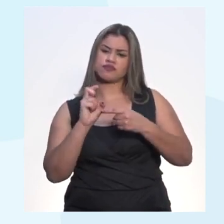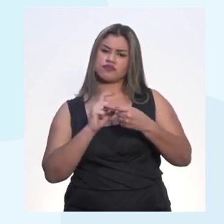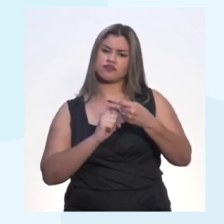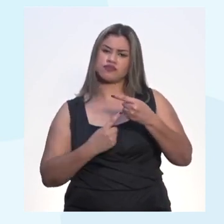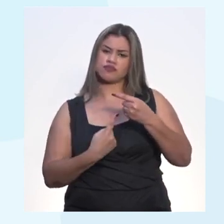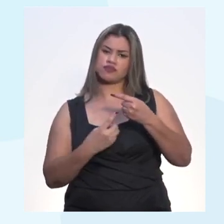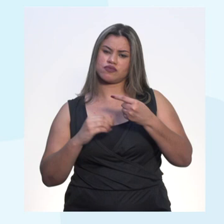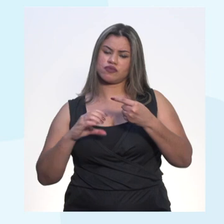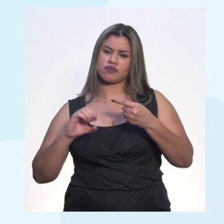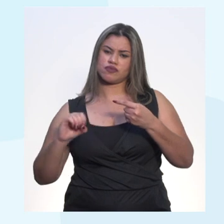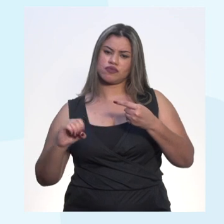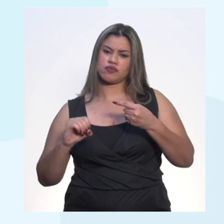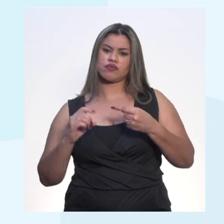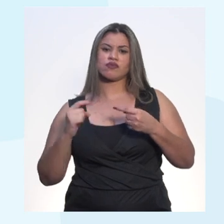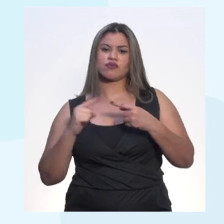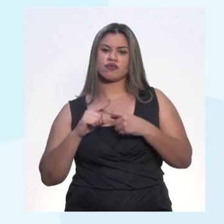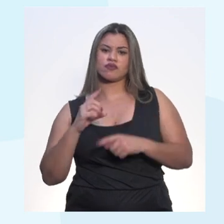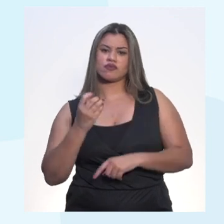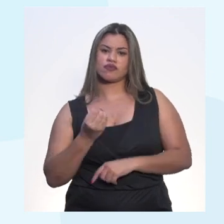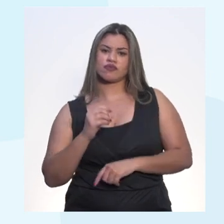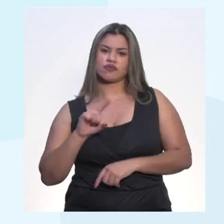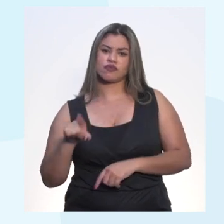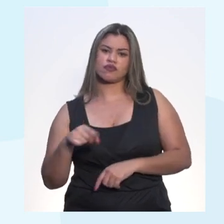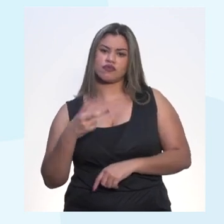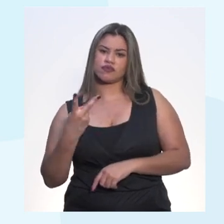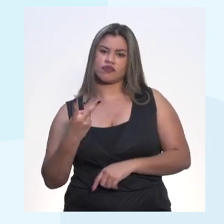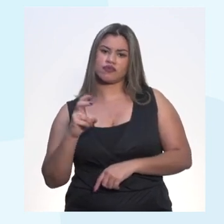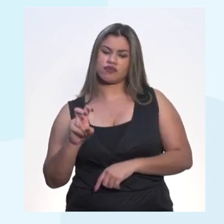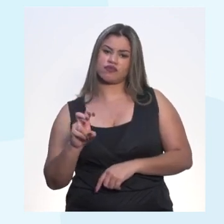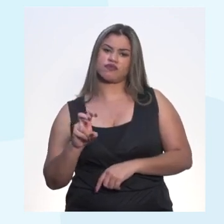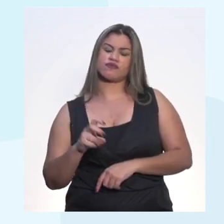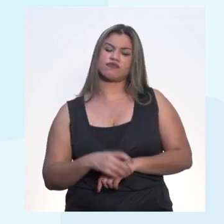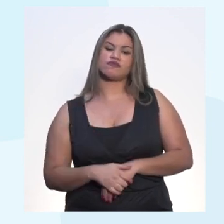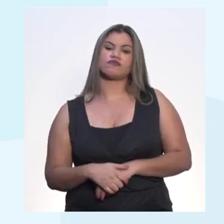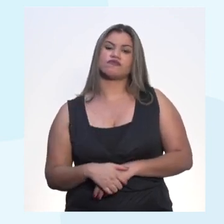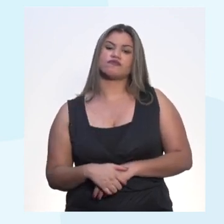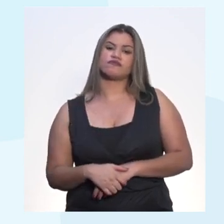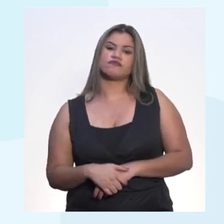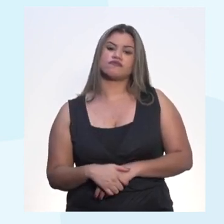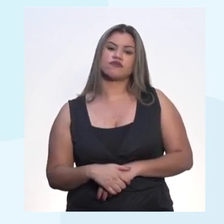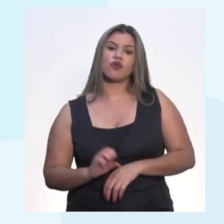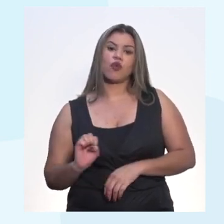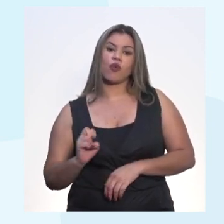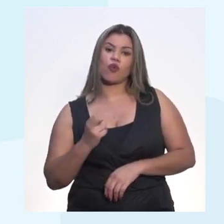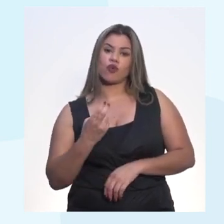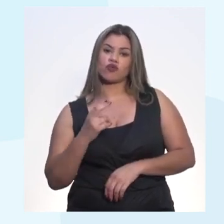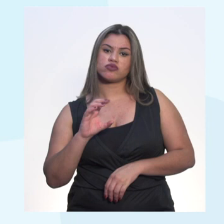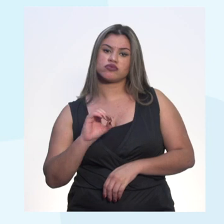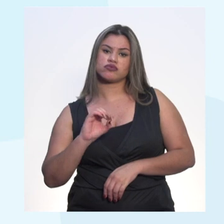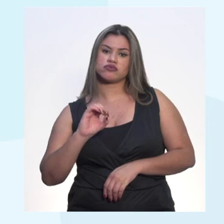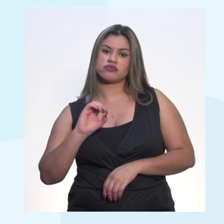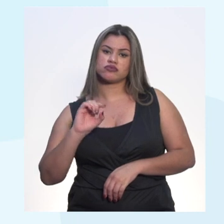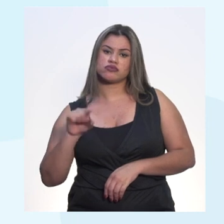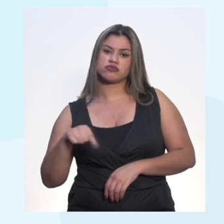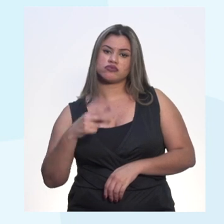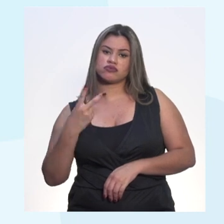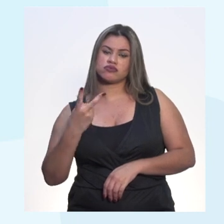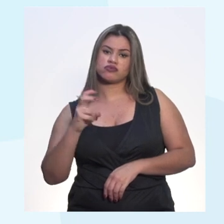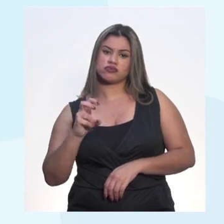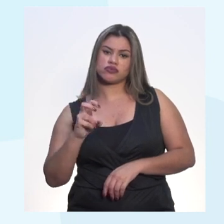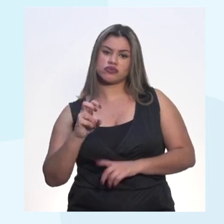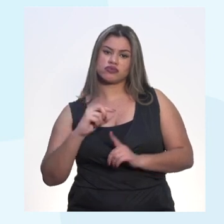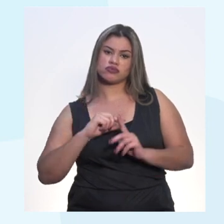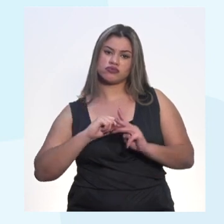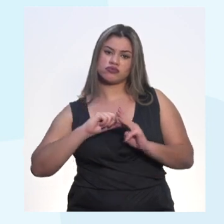100, que a gente chega muita gente lê como 0,25, mas, na verdade, a leitura correta é